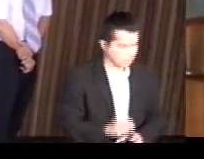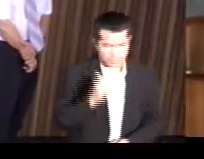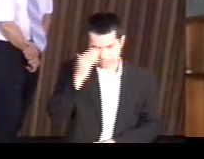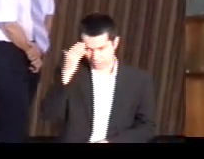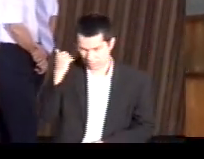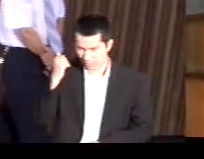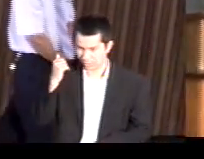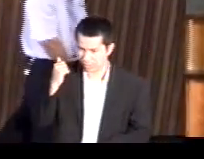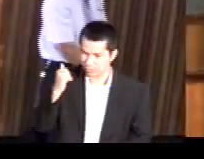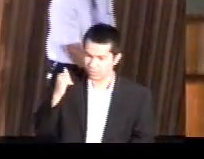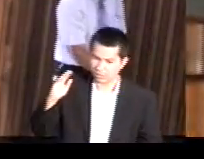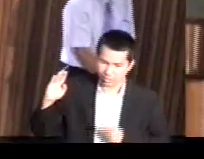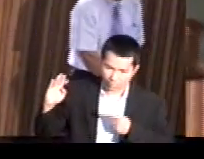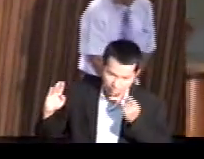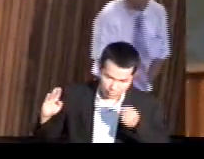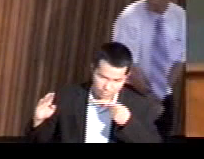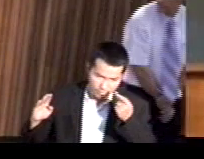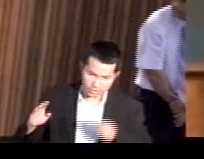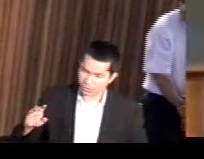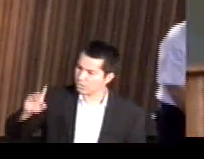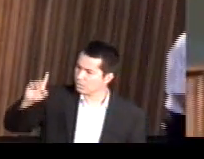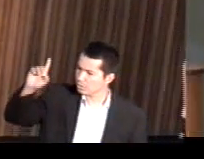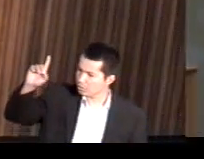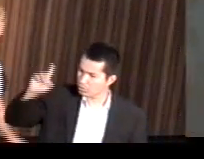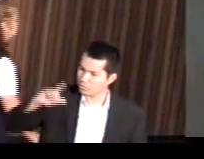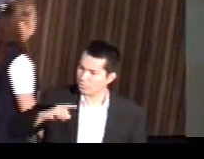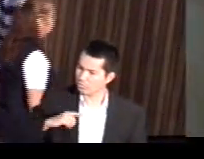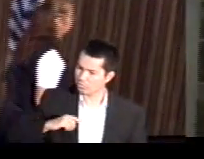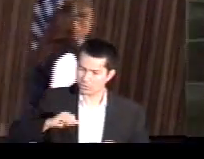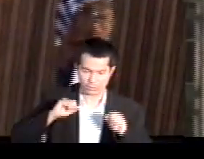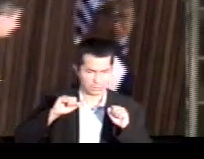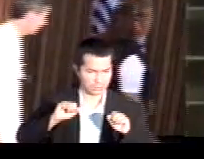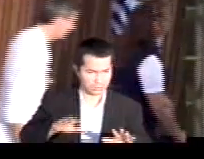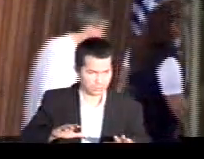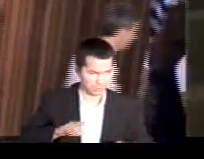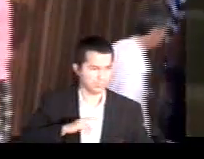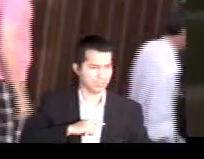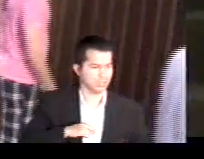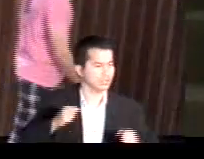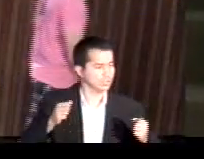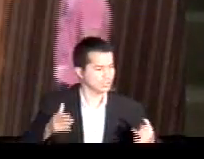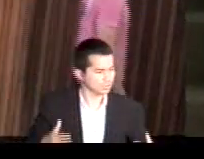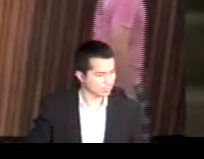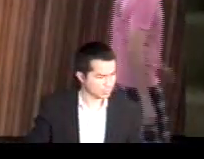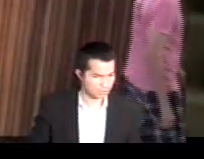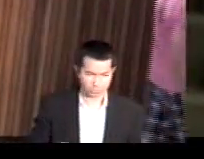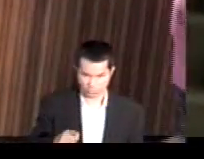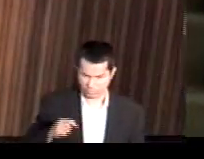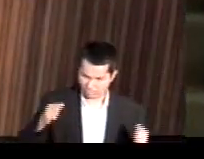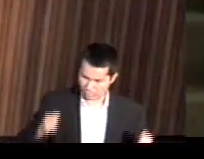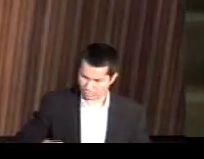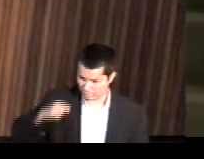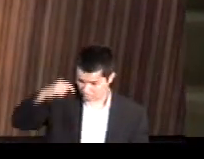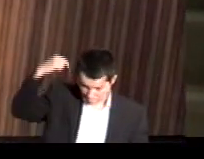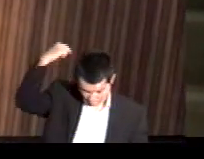cumprir. A palavra de Deus diz assim: santificai-vos, pois farei maravilhas no meio de vós.